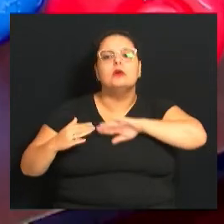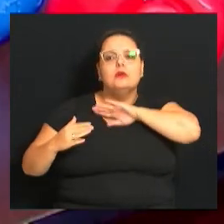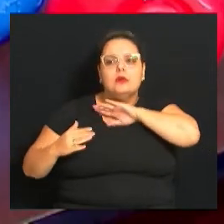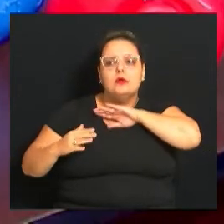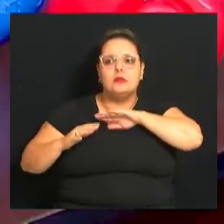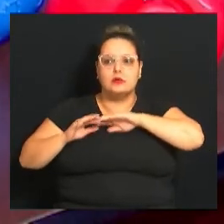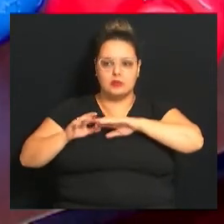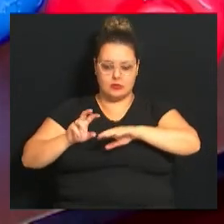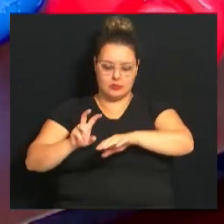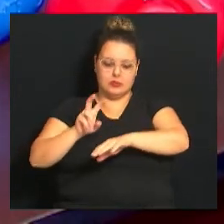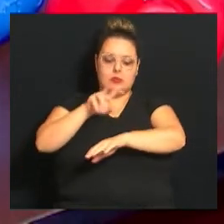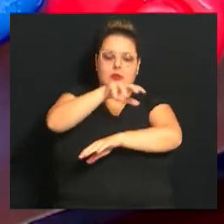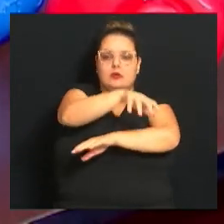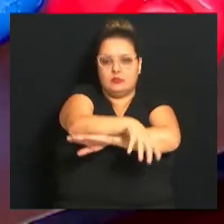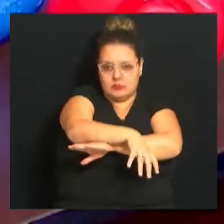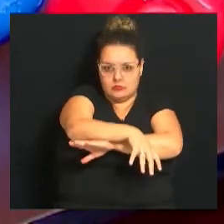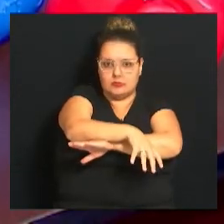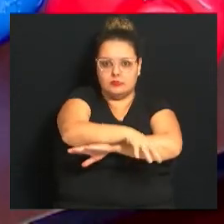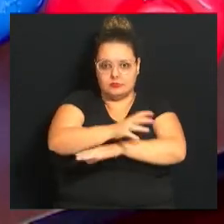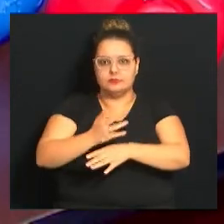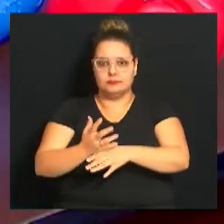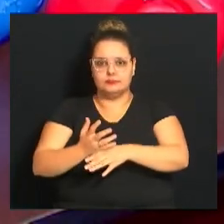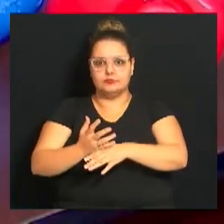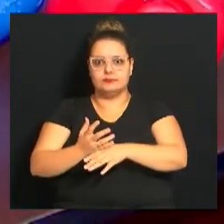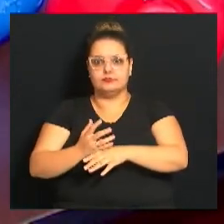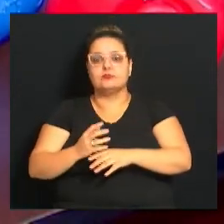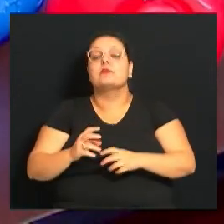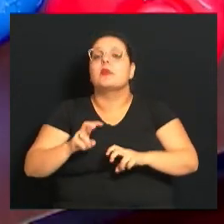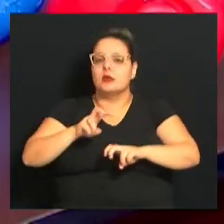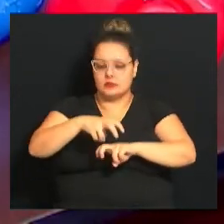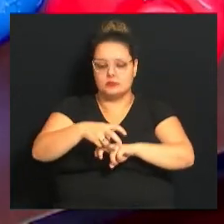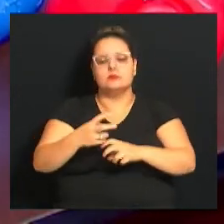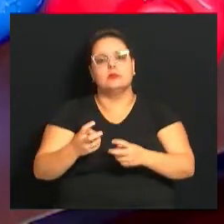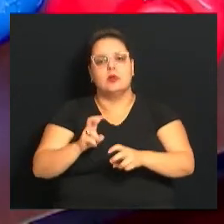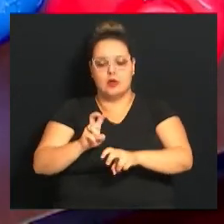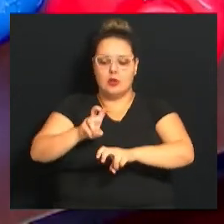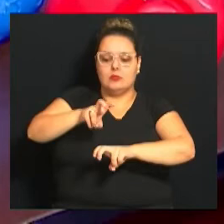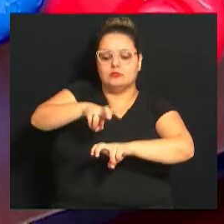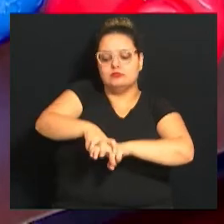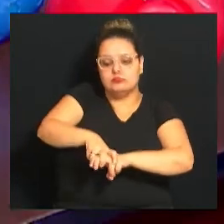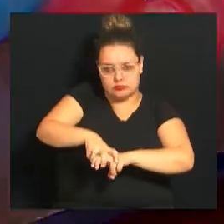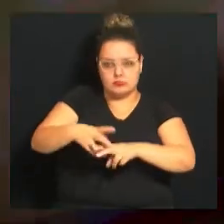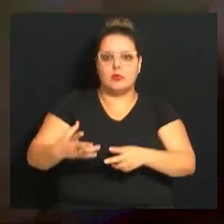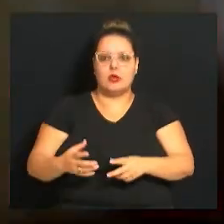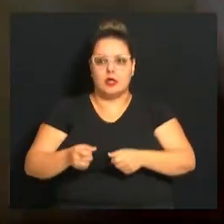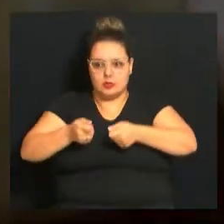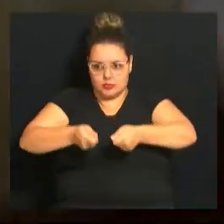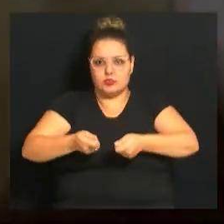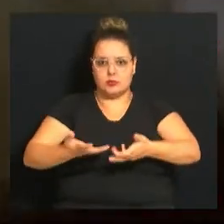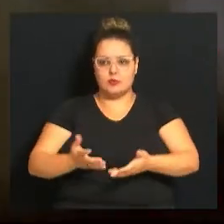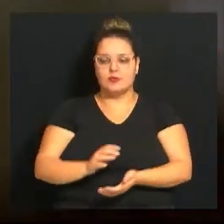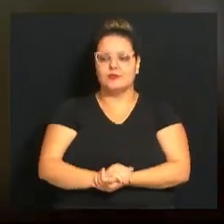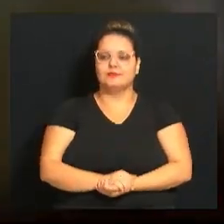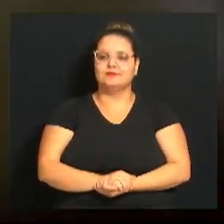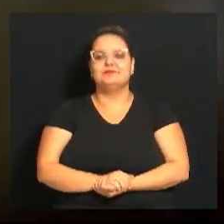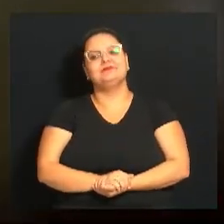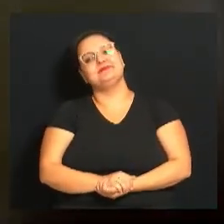inserção da pata lateralmente em cima do outro cachorro. Nesse caso sim, é uma posição de dominância.